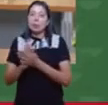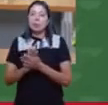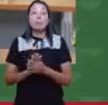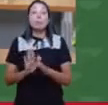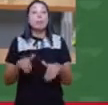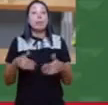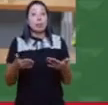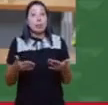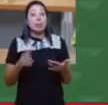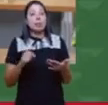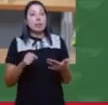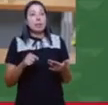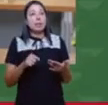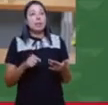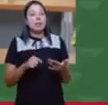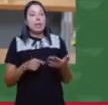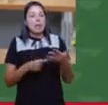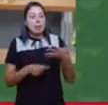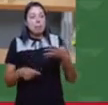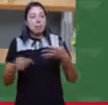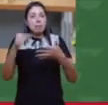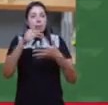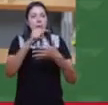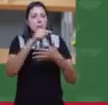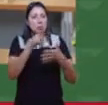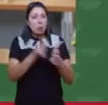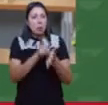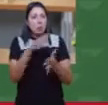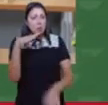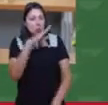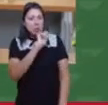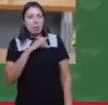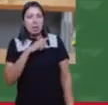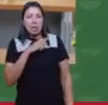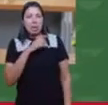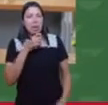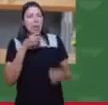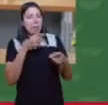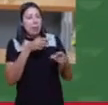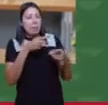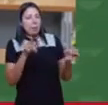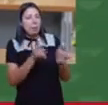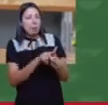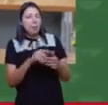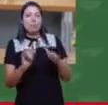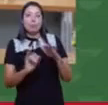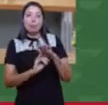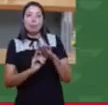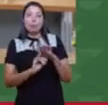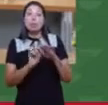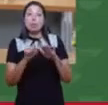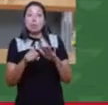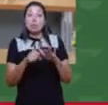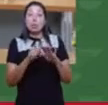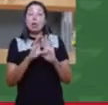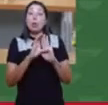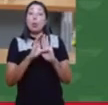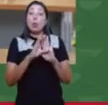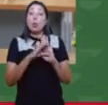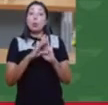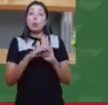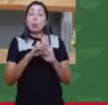Aliás, é muito característico do Bolsonaro questionar as instituições. Isso é um